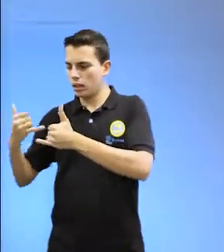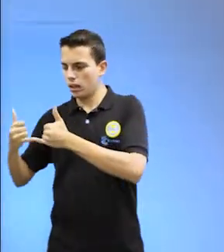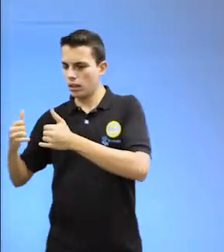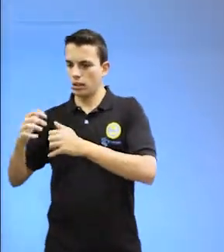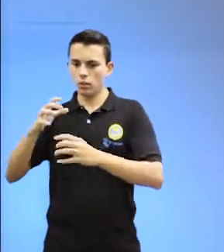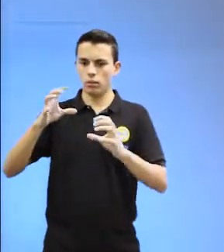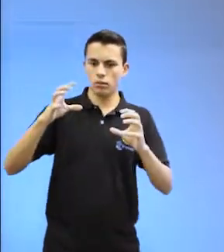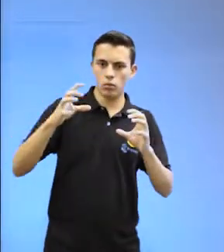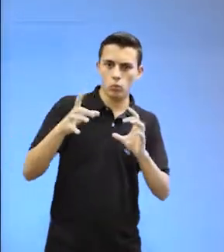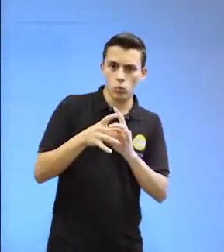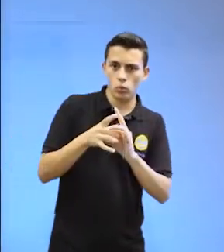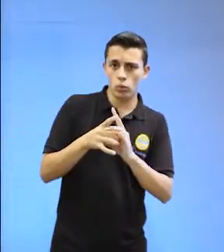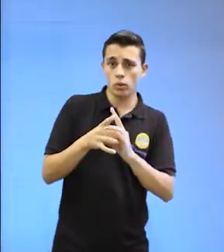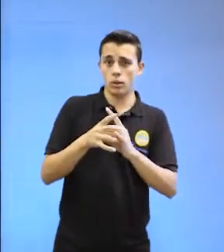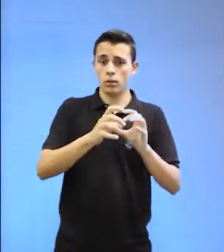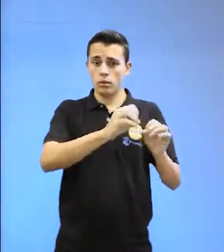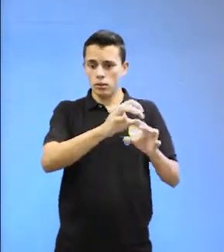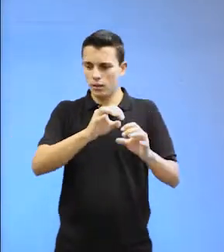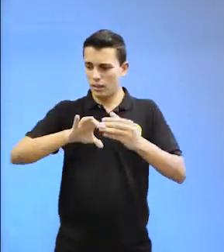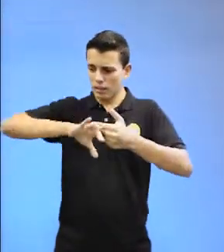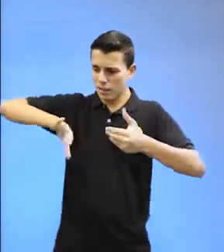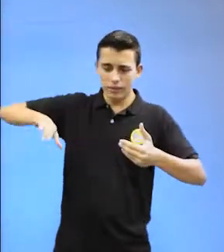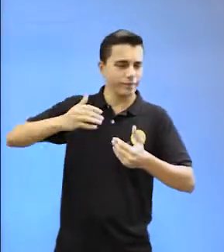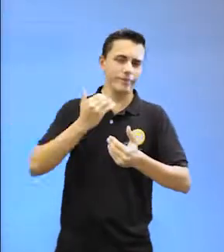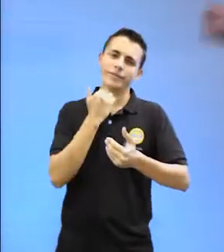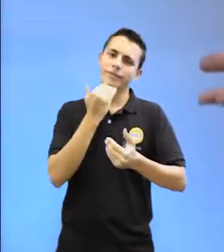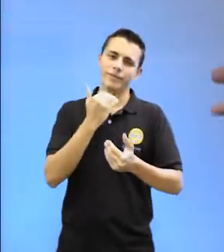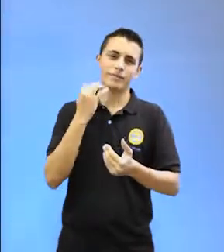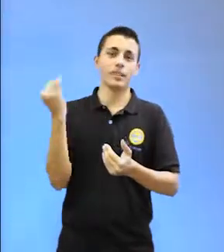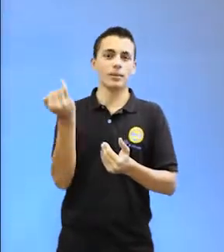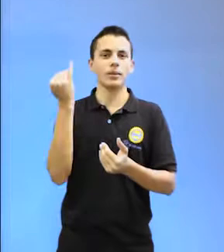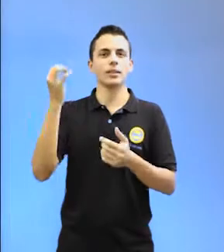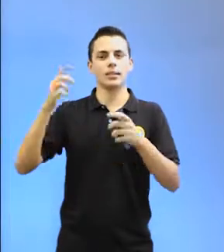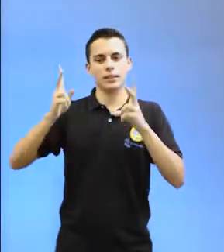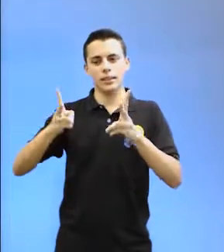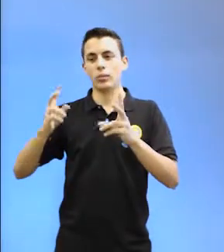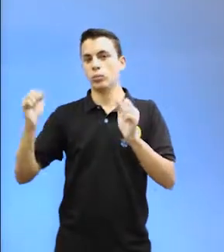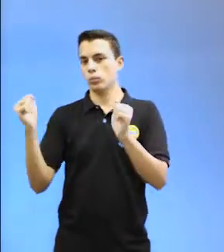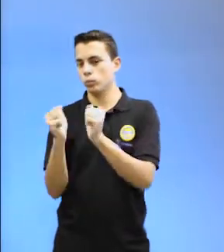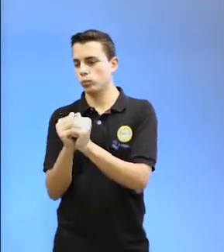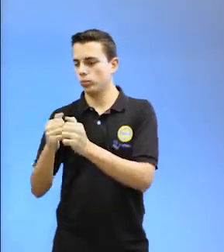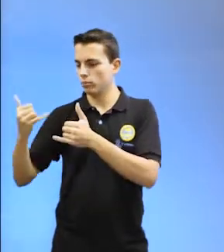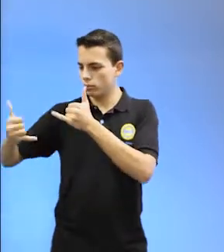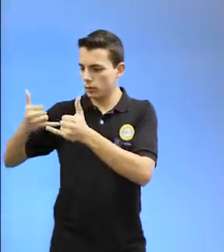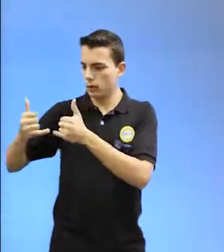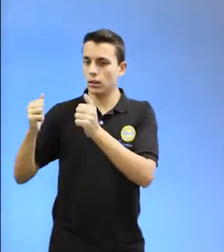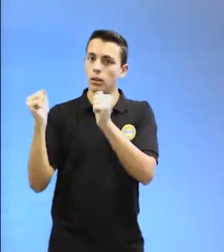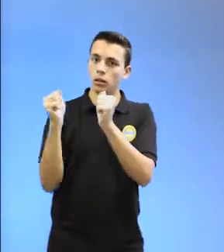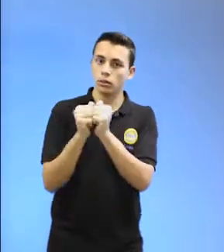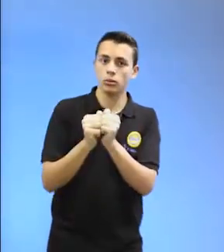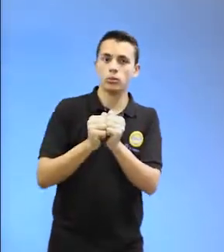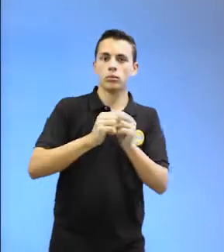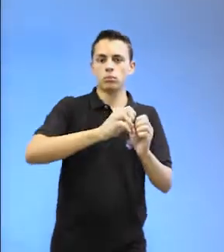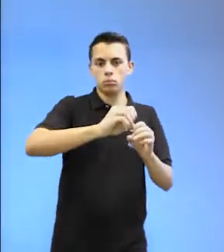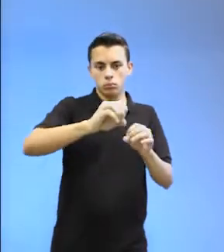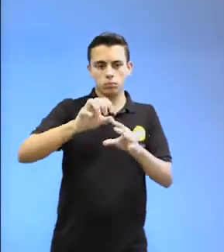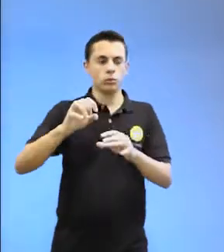tem que trazer sempre uma mensagem. Uma informação. E que as pessoas... Leve uma reflexão, né? Que leve uma reflexão. A partir da